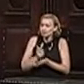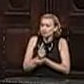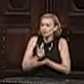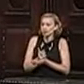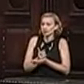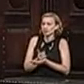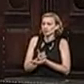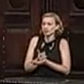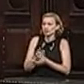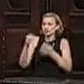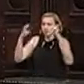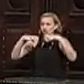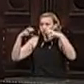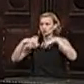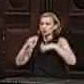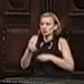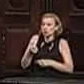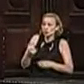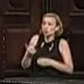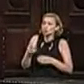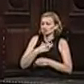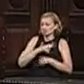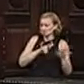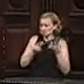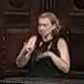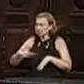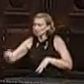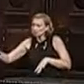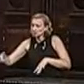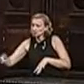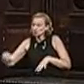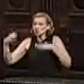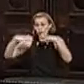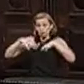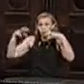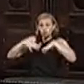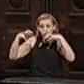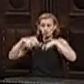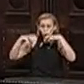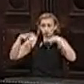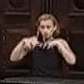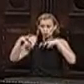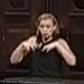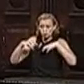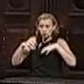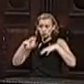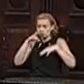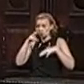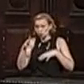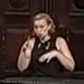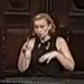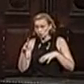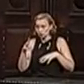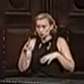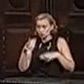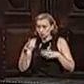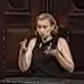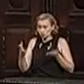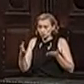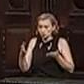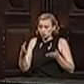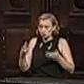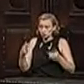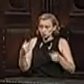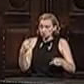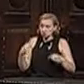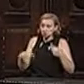choveu no Rio de Janeiro. Algumas ruas da cidade ficaram alagadas sem um volume de chuvas que isso justificasse, por conta do prejuízo